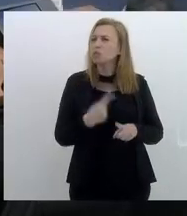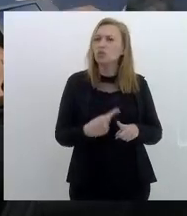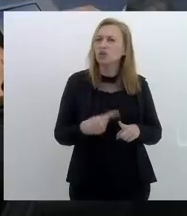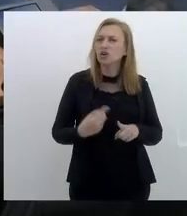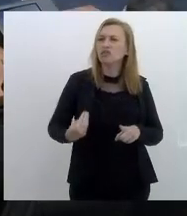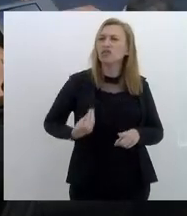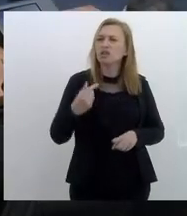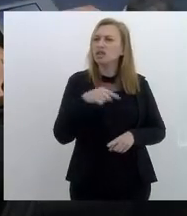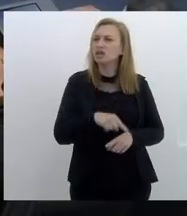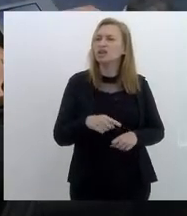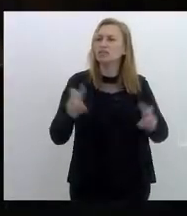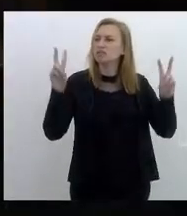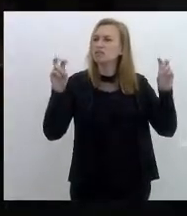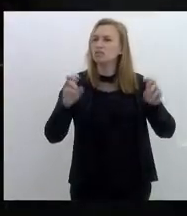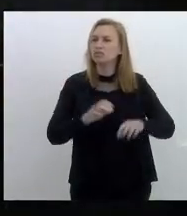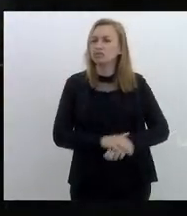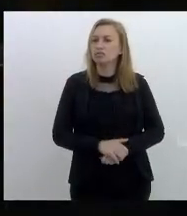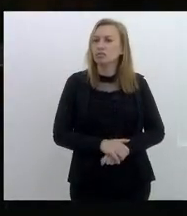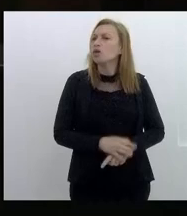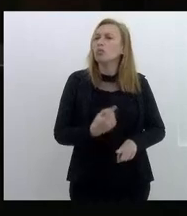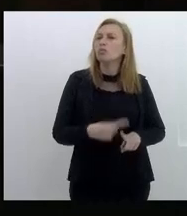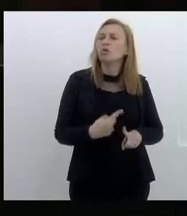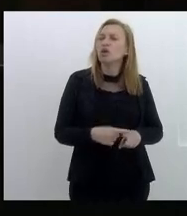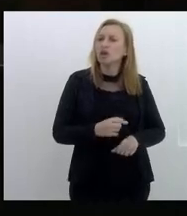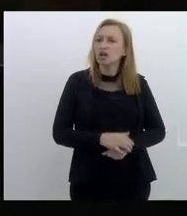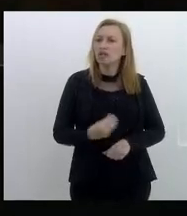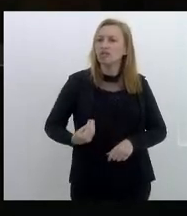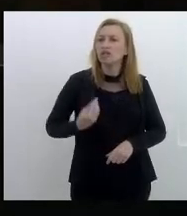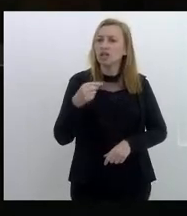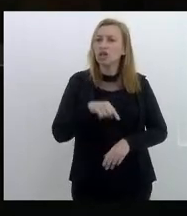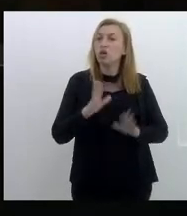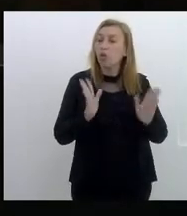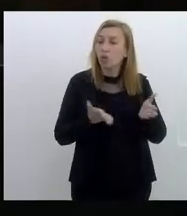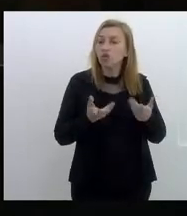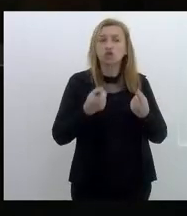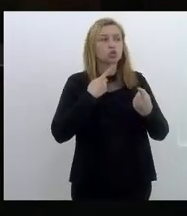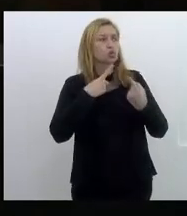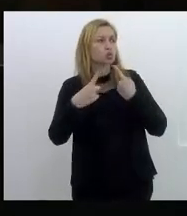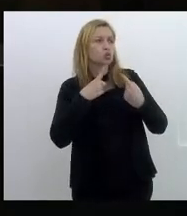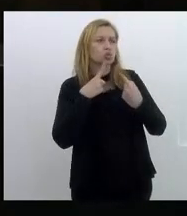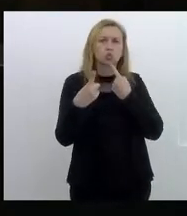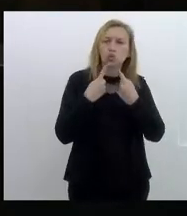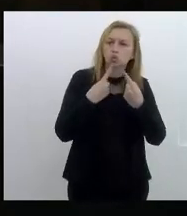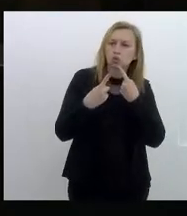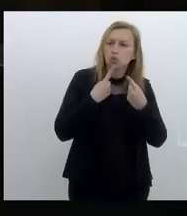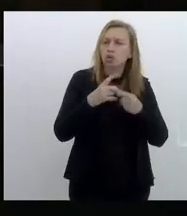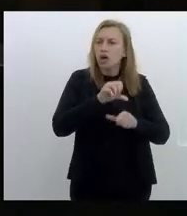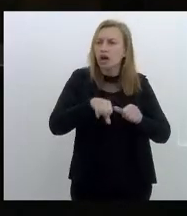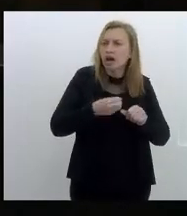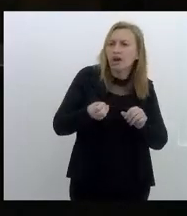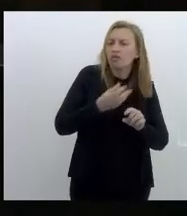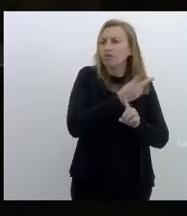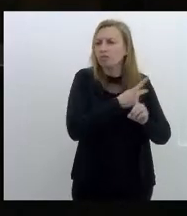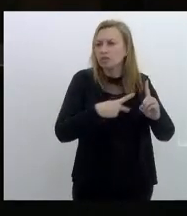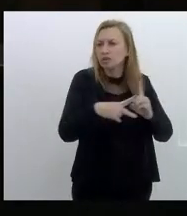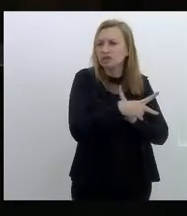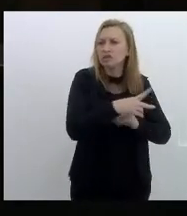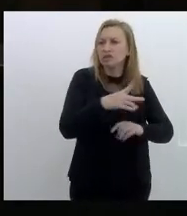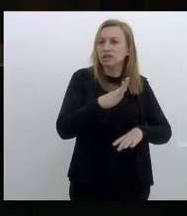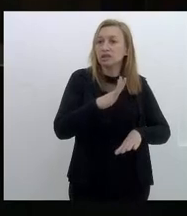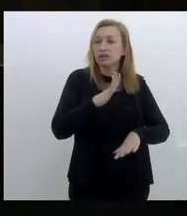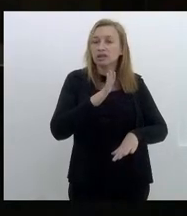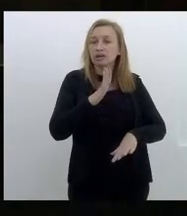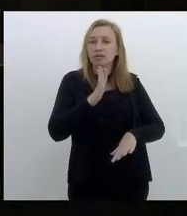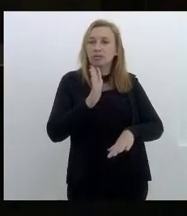por que viemos parar nesta situação porque viemos aqui hoje discutir a reforma da Previdência